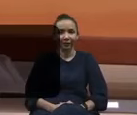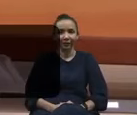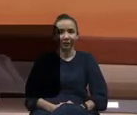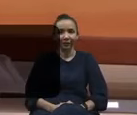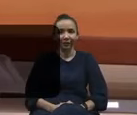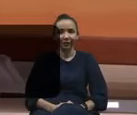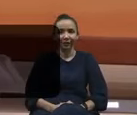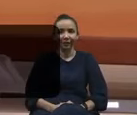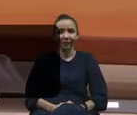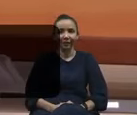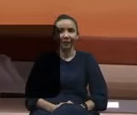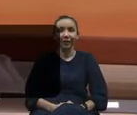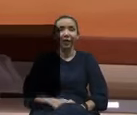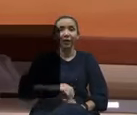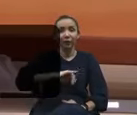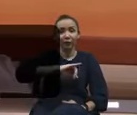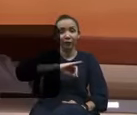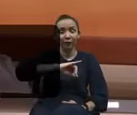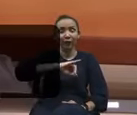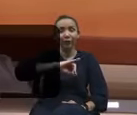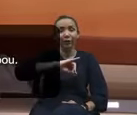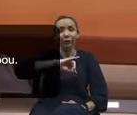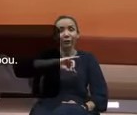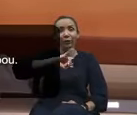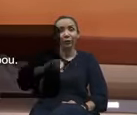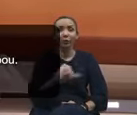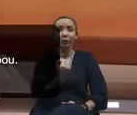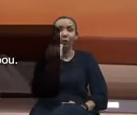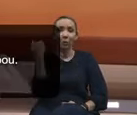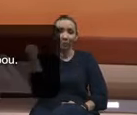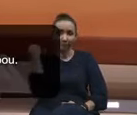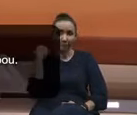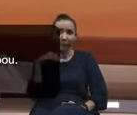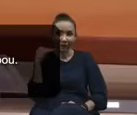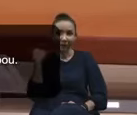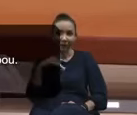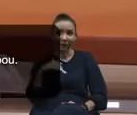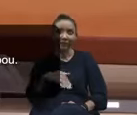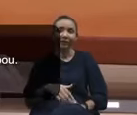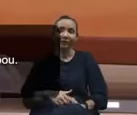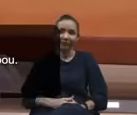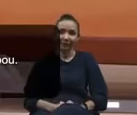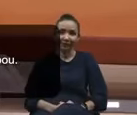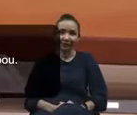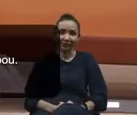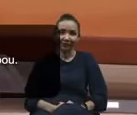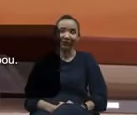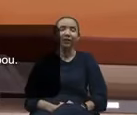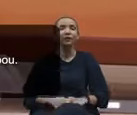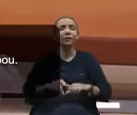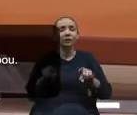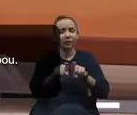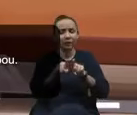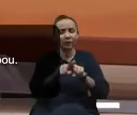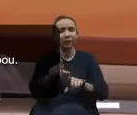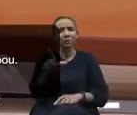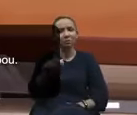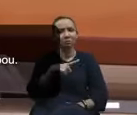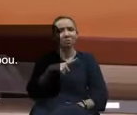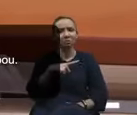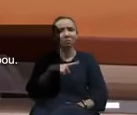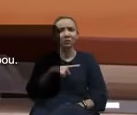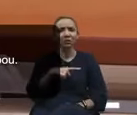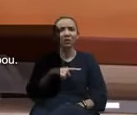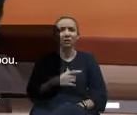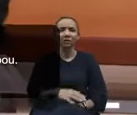do Espírito Santo e aí pronto aí ela gritou profetizando de onde vem visitar isso aqui é mistério a